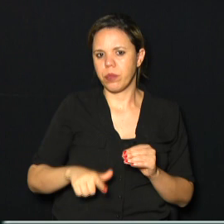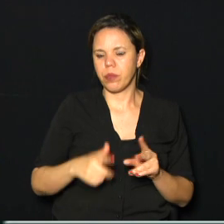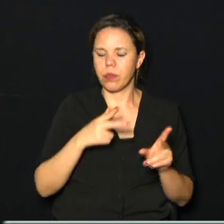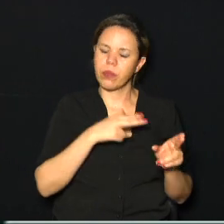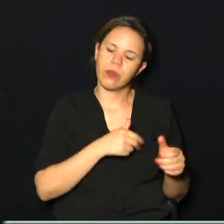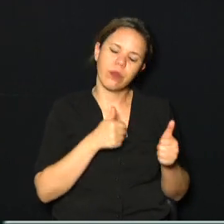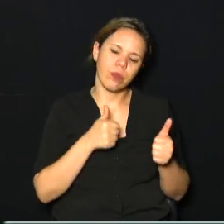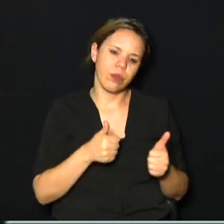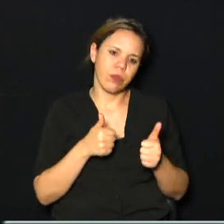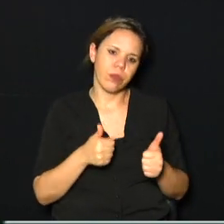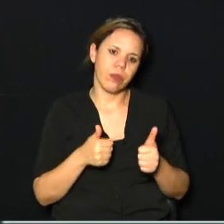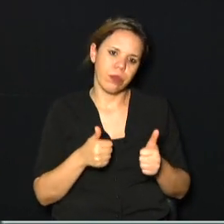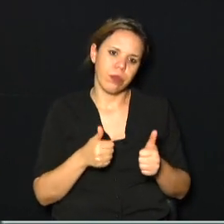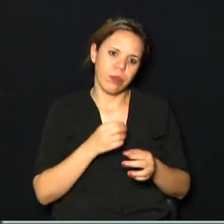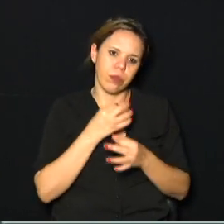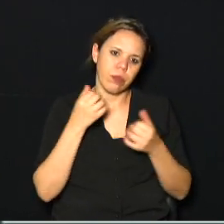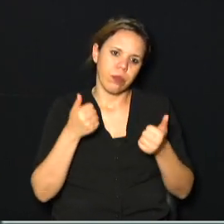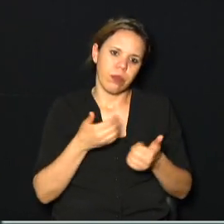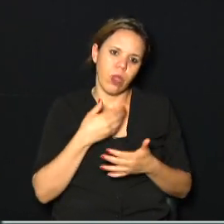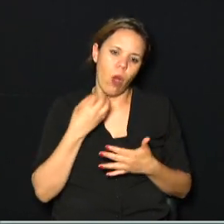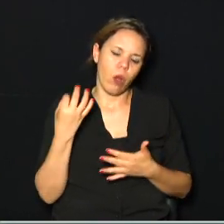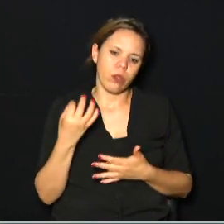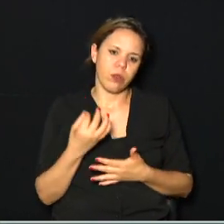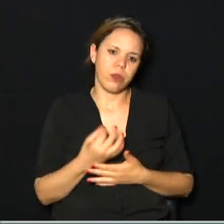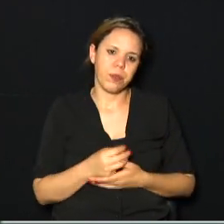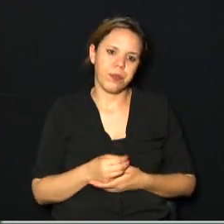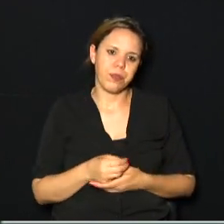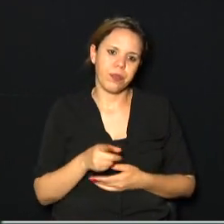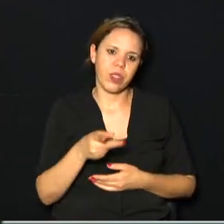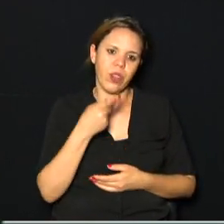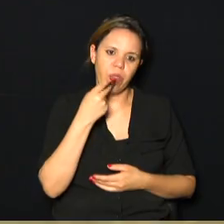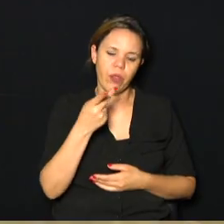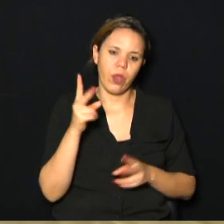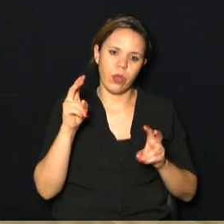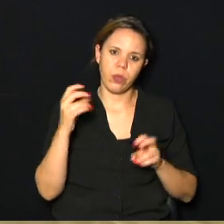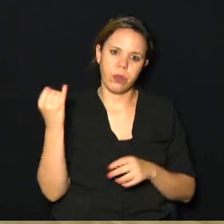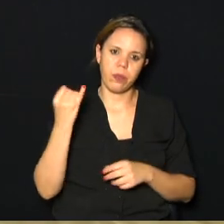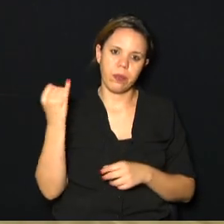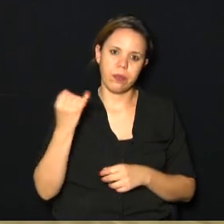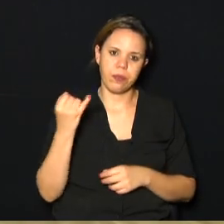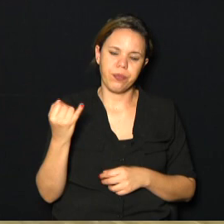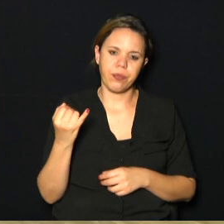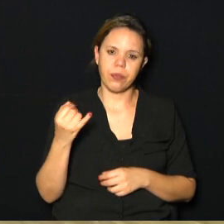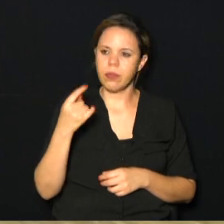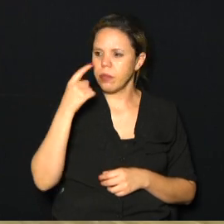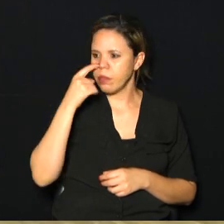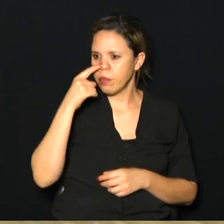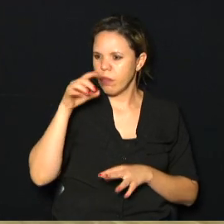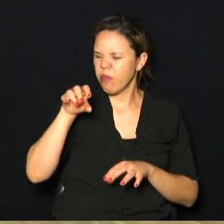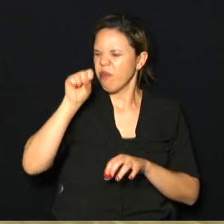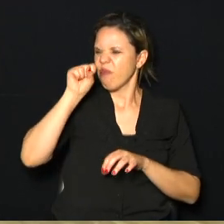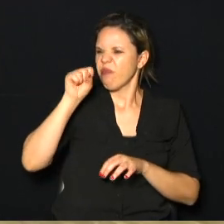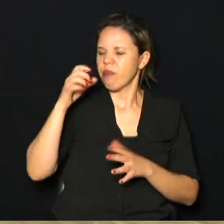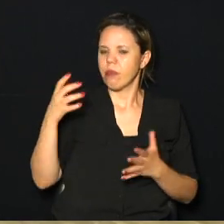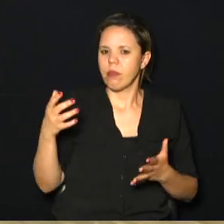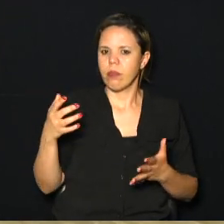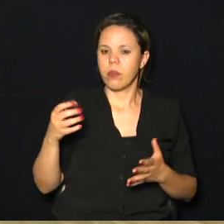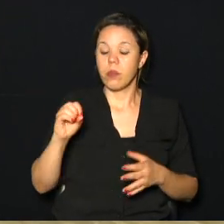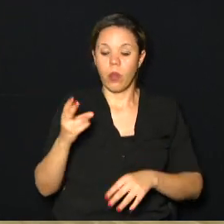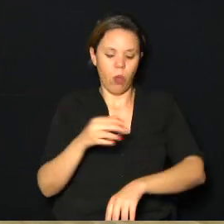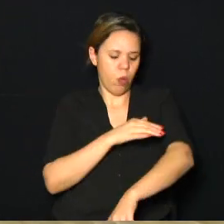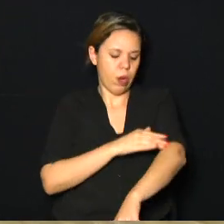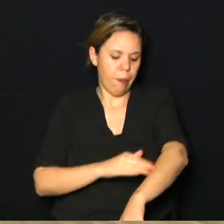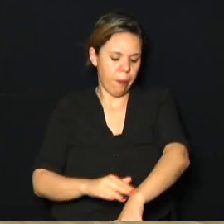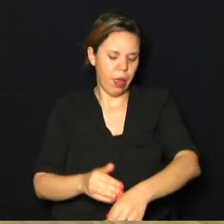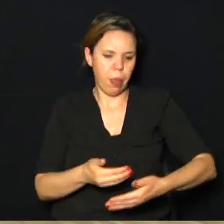dormir mais tranquilo, é sempre benéfico. Agora a senhora falou de um assunto importante, ressecamento. Também pode ter ressecamento na pele